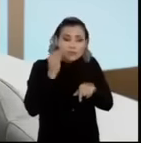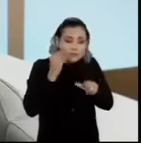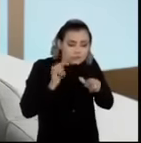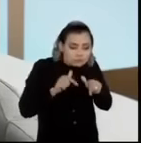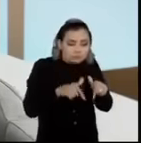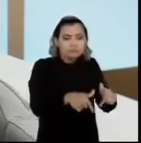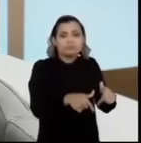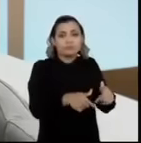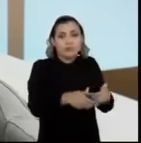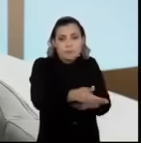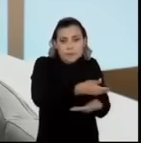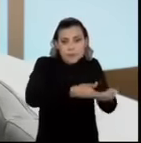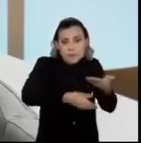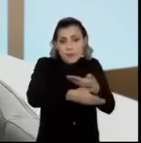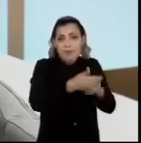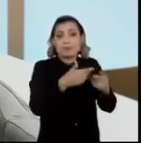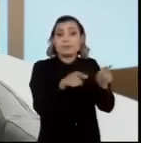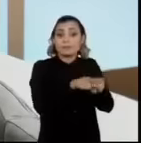poupar atividade fim. Então,